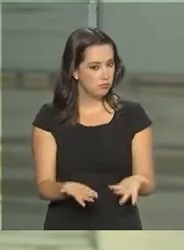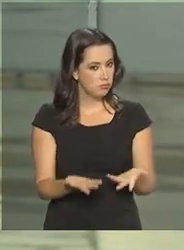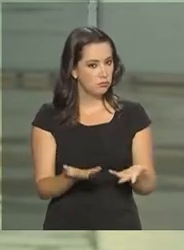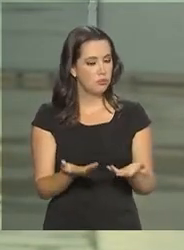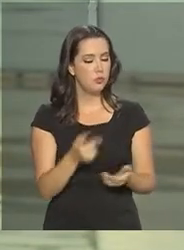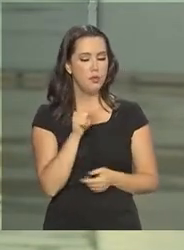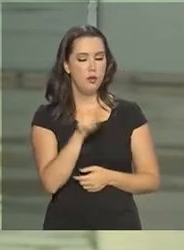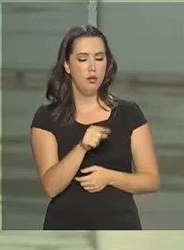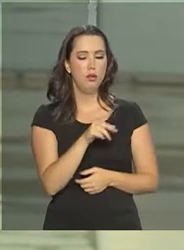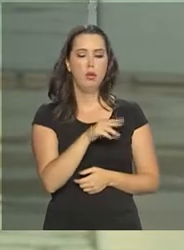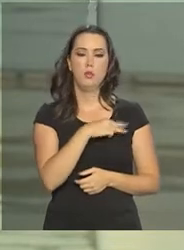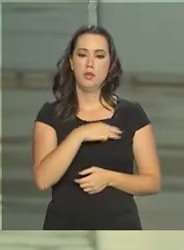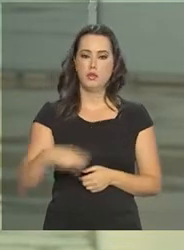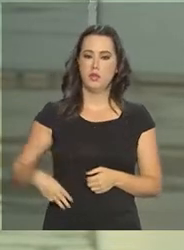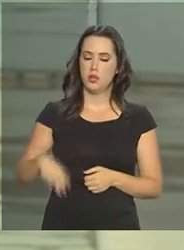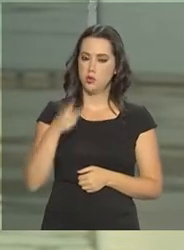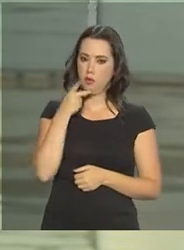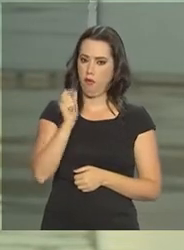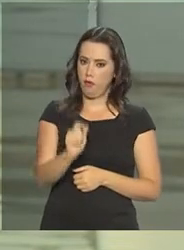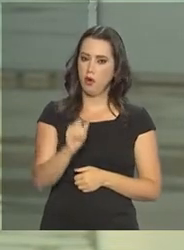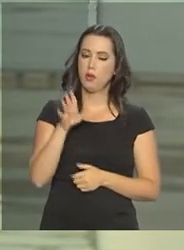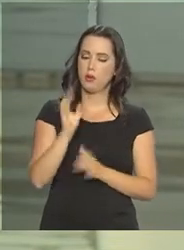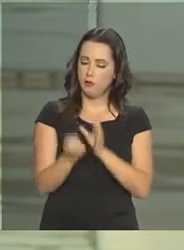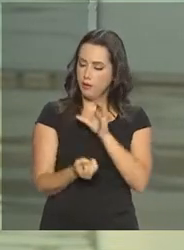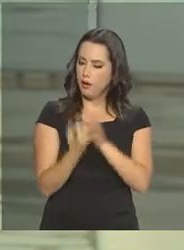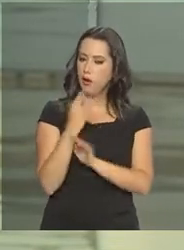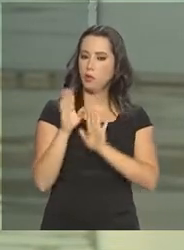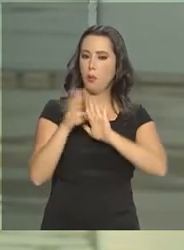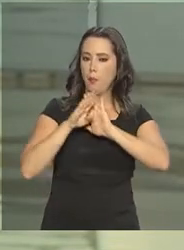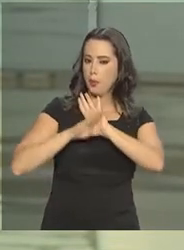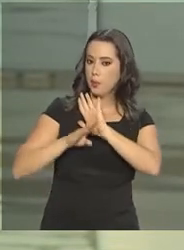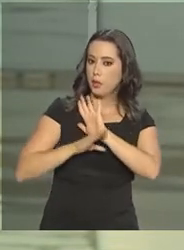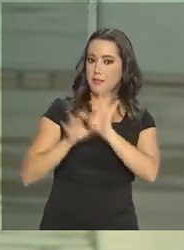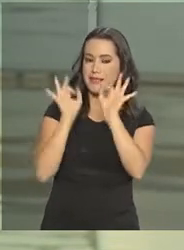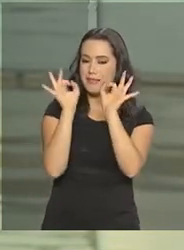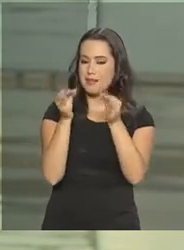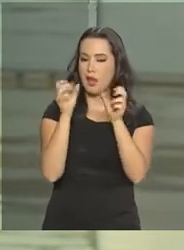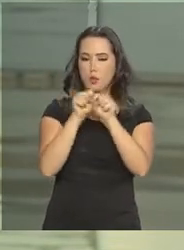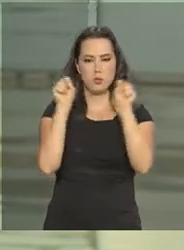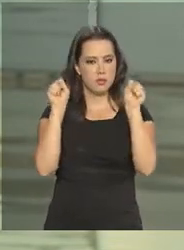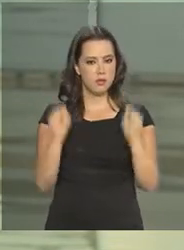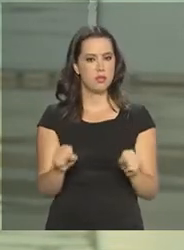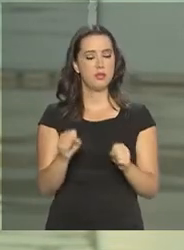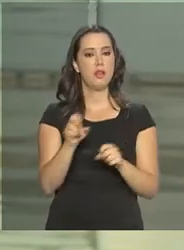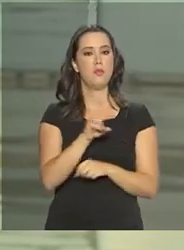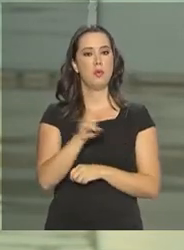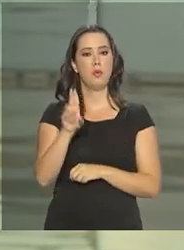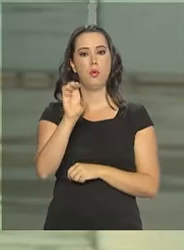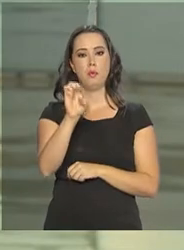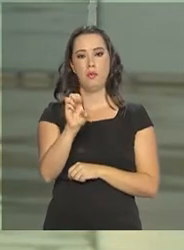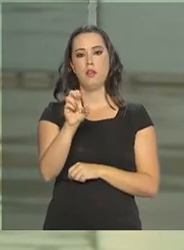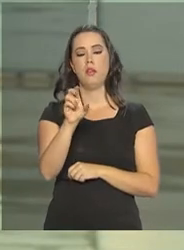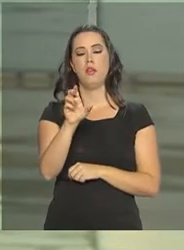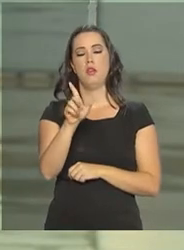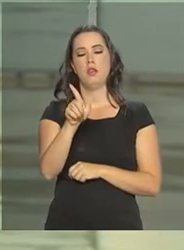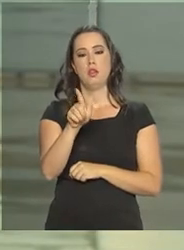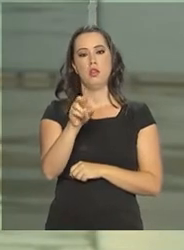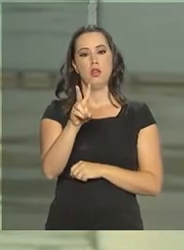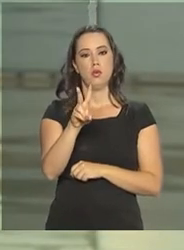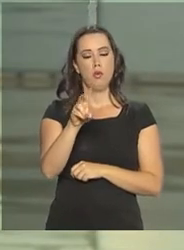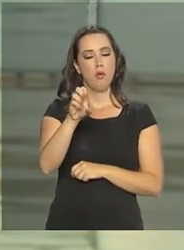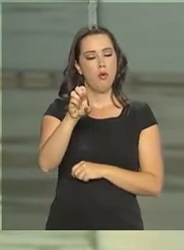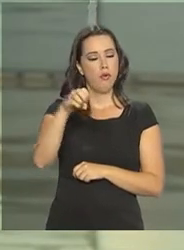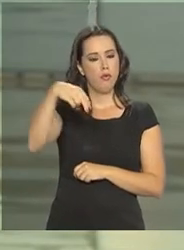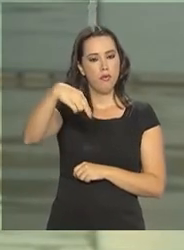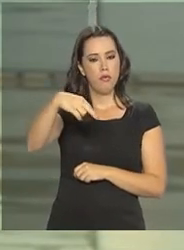padilha informou que foi lançado criado um programa e governa que reúne essas informações no auxílio